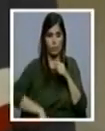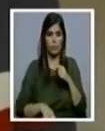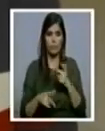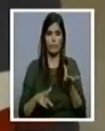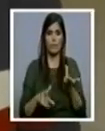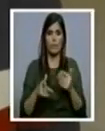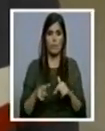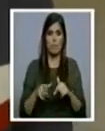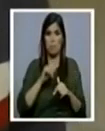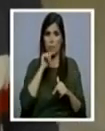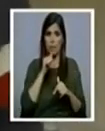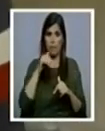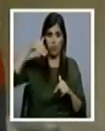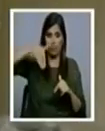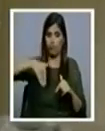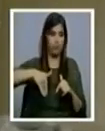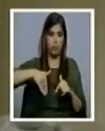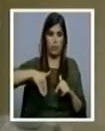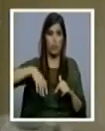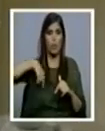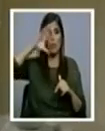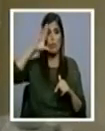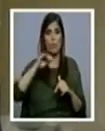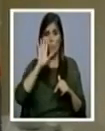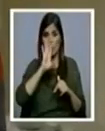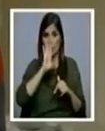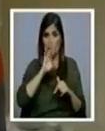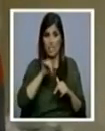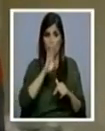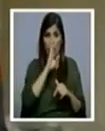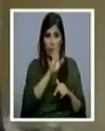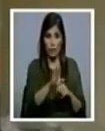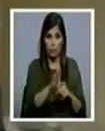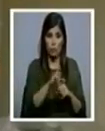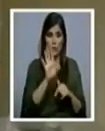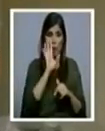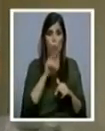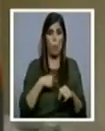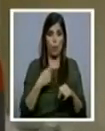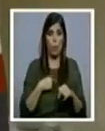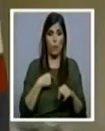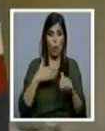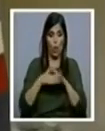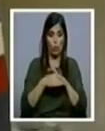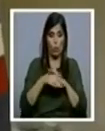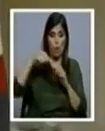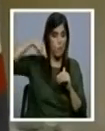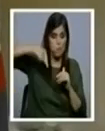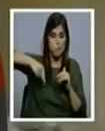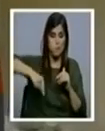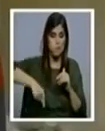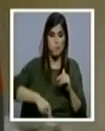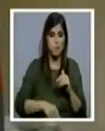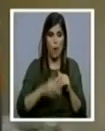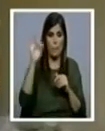habitat vertical. Mas nós não sabemos se essa compressão é direta, portanto, se é o próprio tubarão que não consegue aguentar